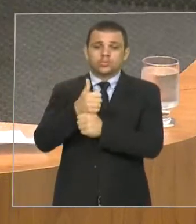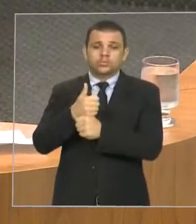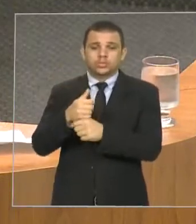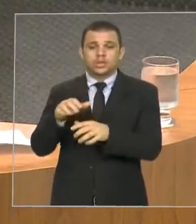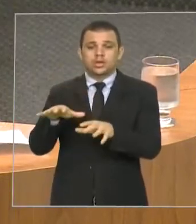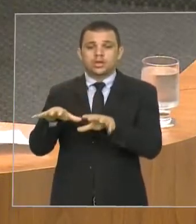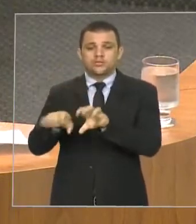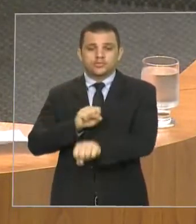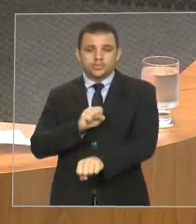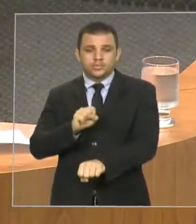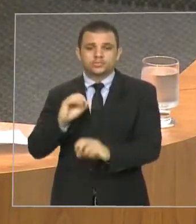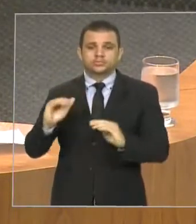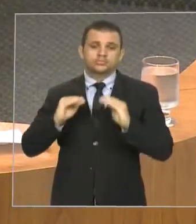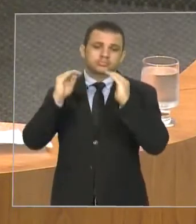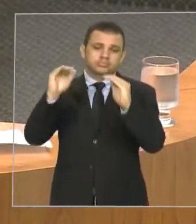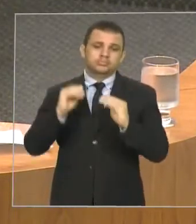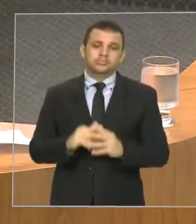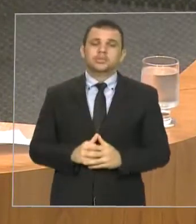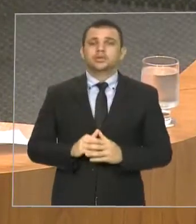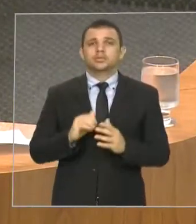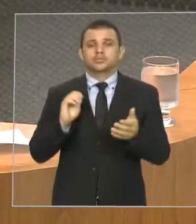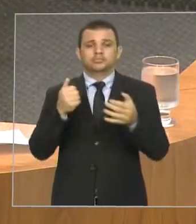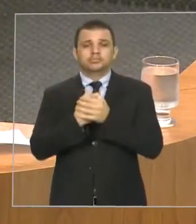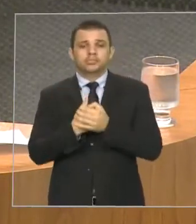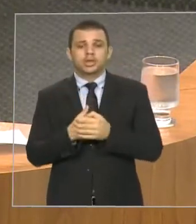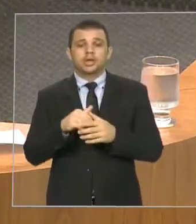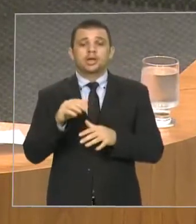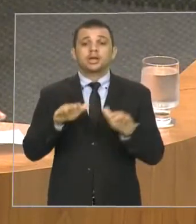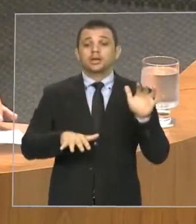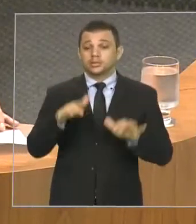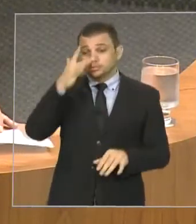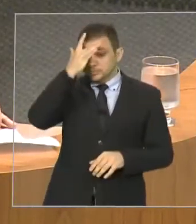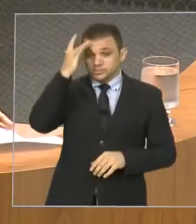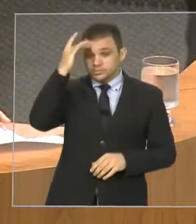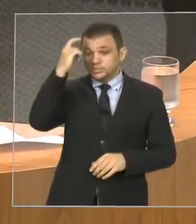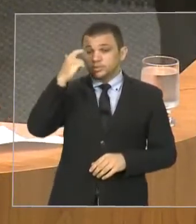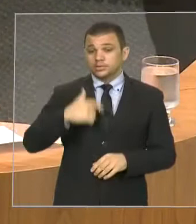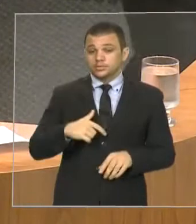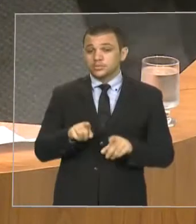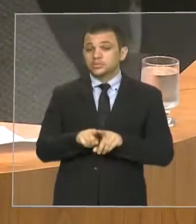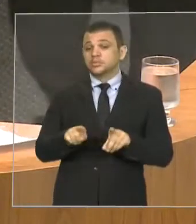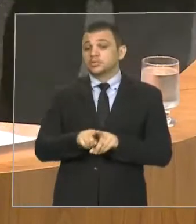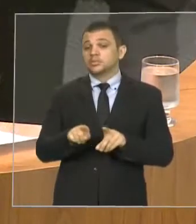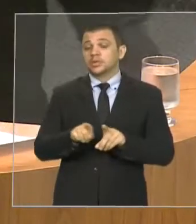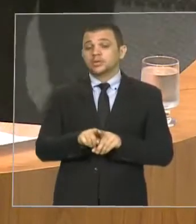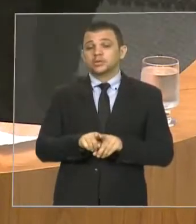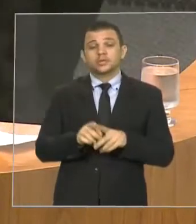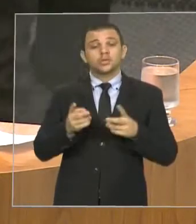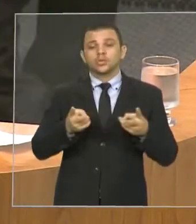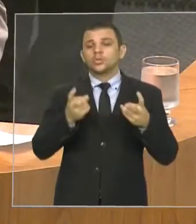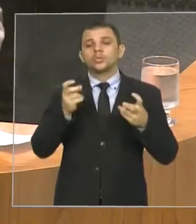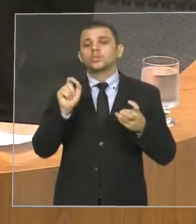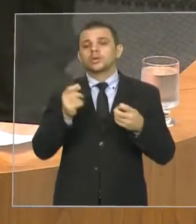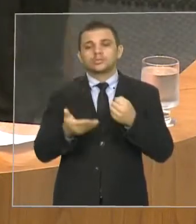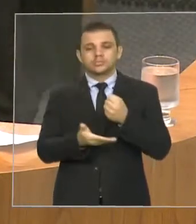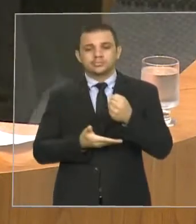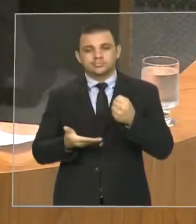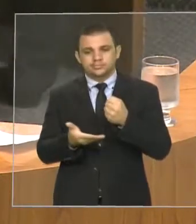vezes as pessoas não atentam para o básico,